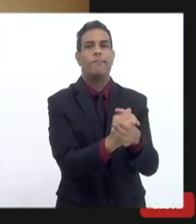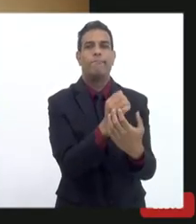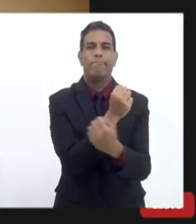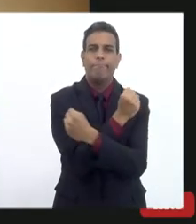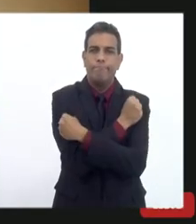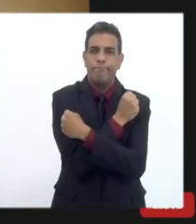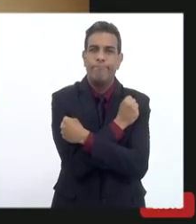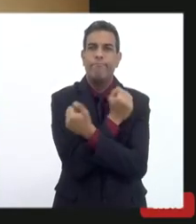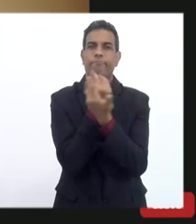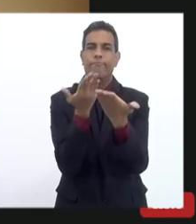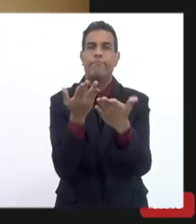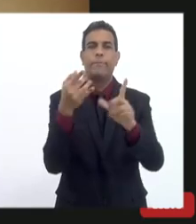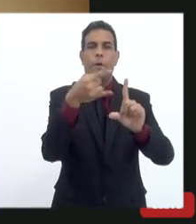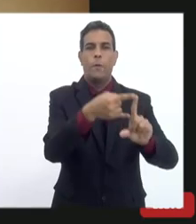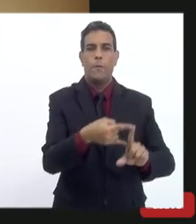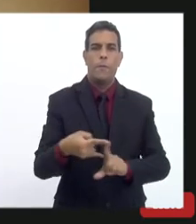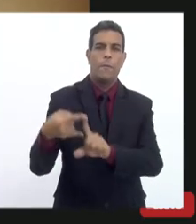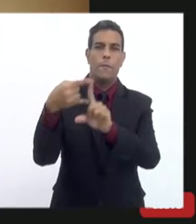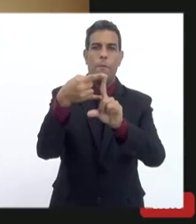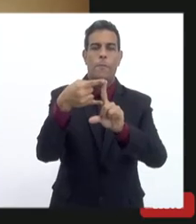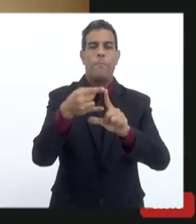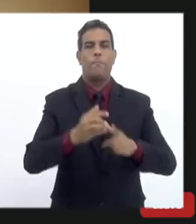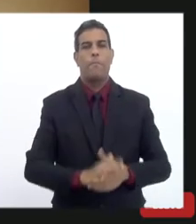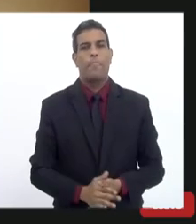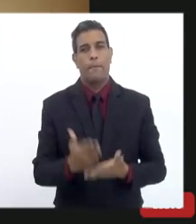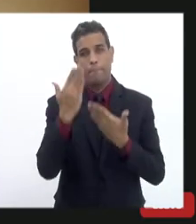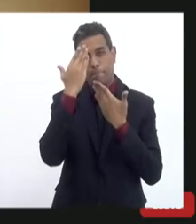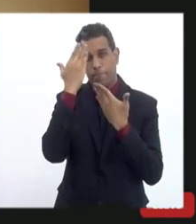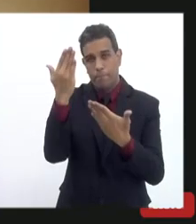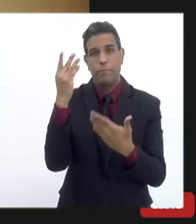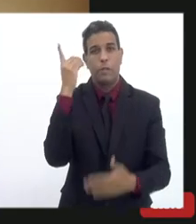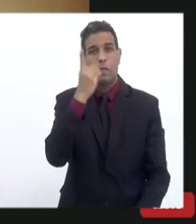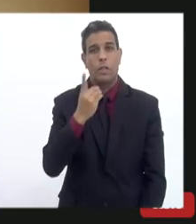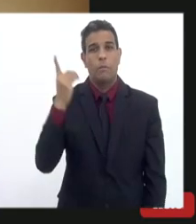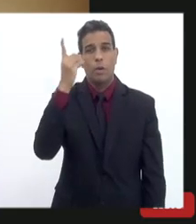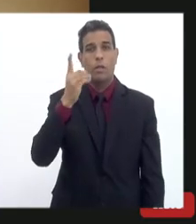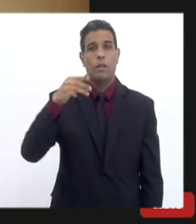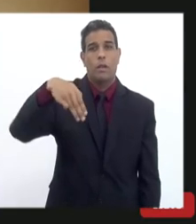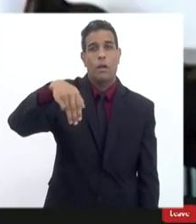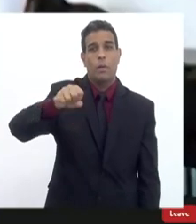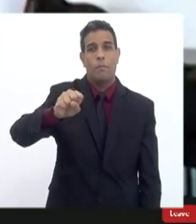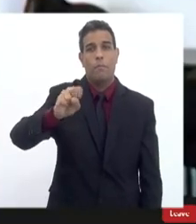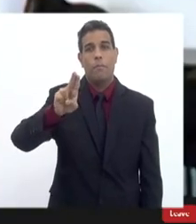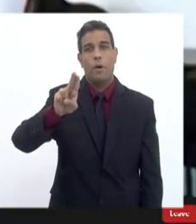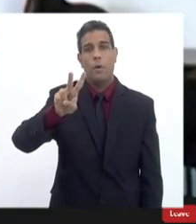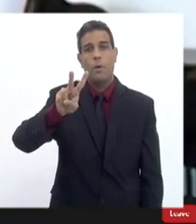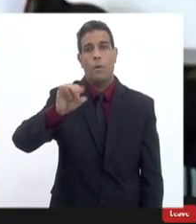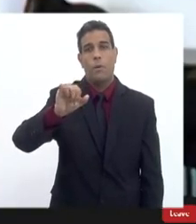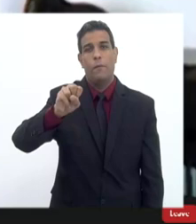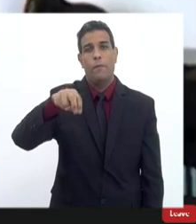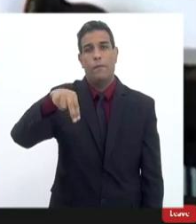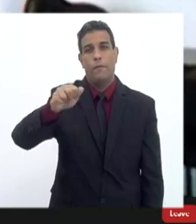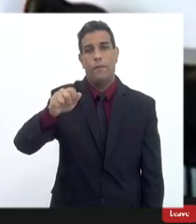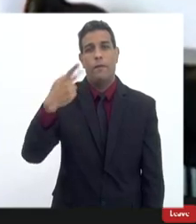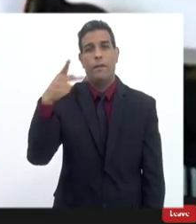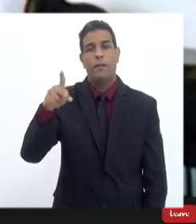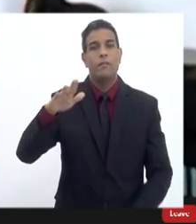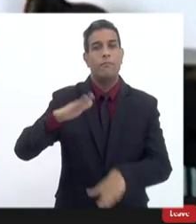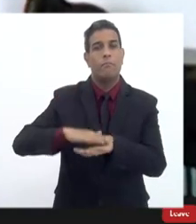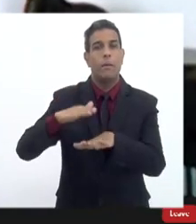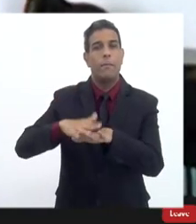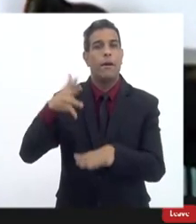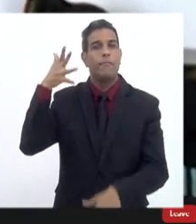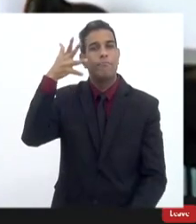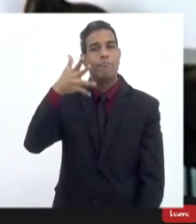por essa audiência pública. Obrigado, deputada Malvina, agradeço a sua presença do Fórum Estadual de Educação, que